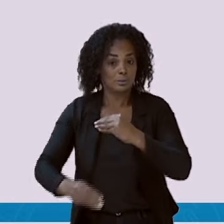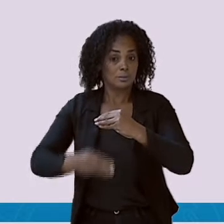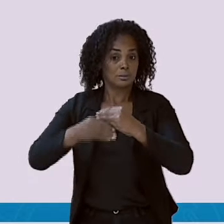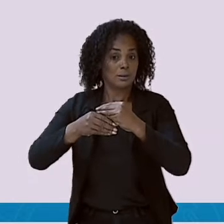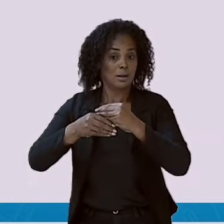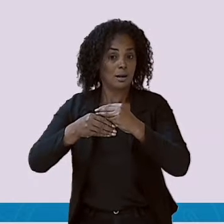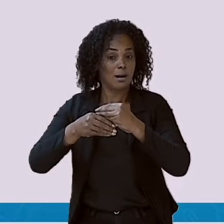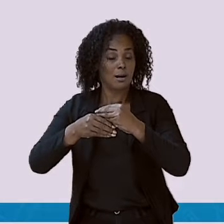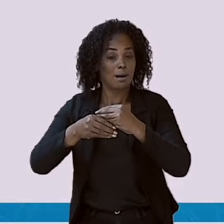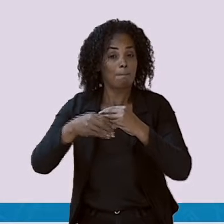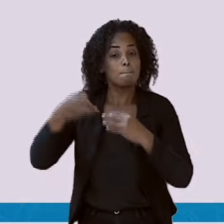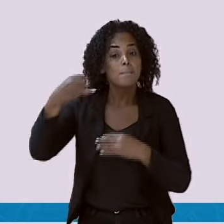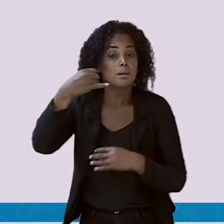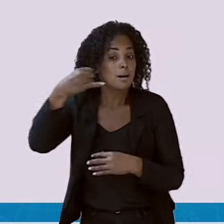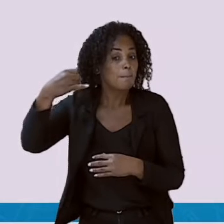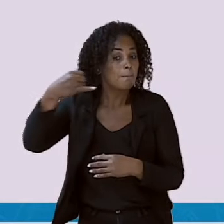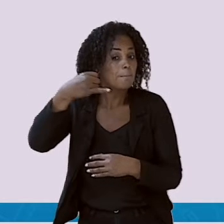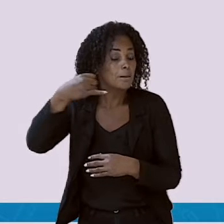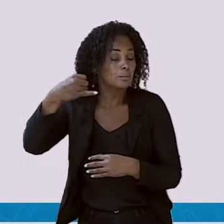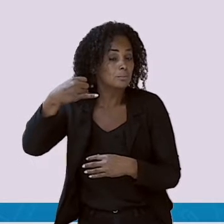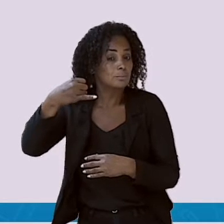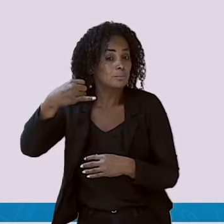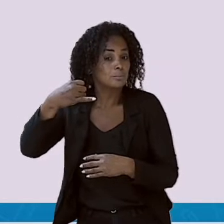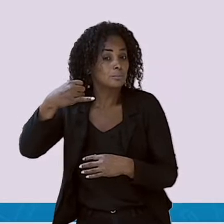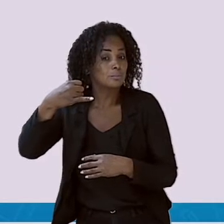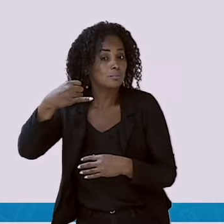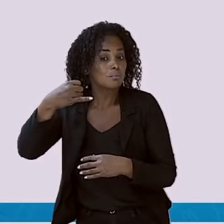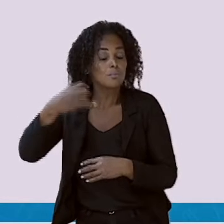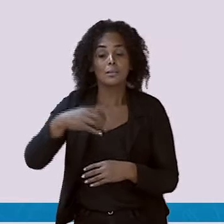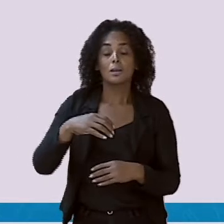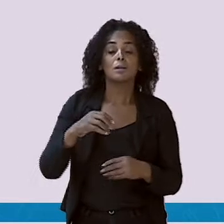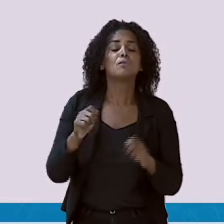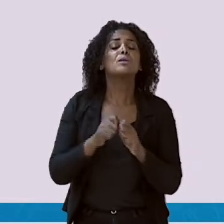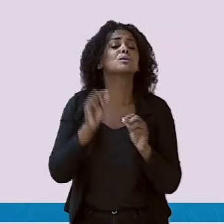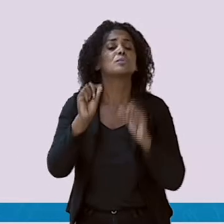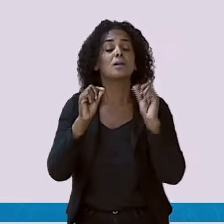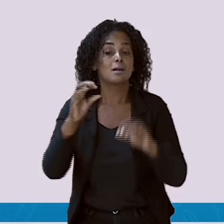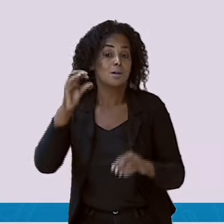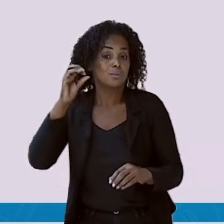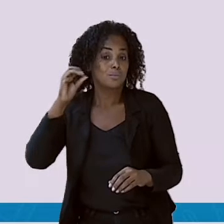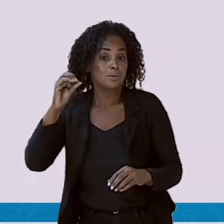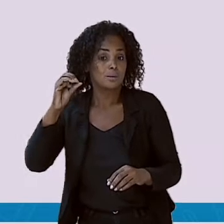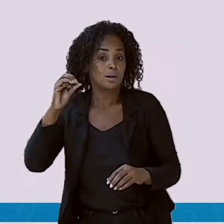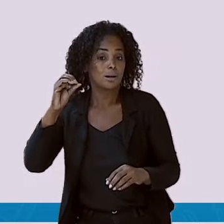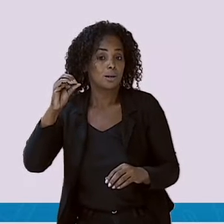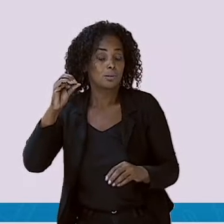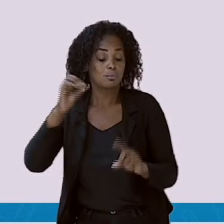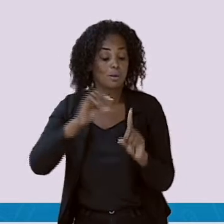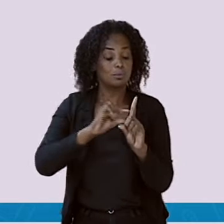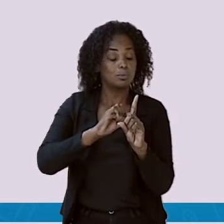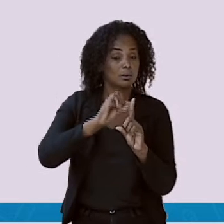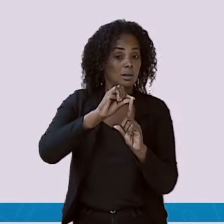eu zero a minha unidade e mantenho a minha dezena, olha.